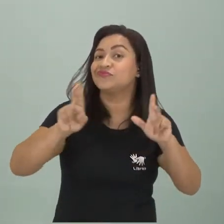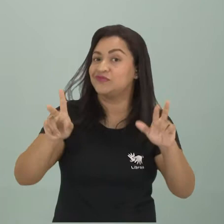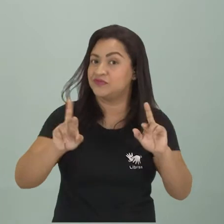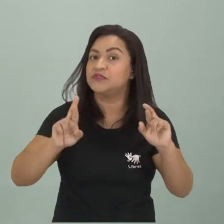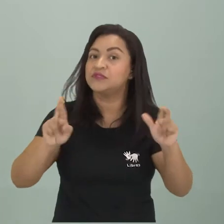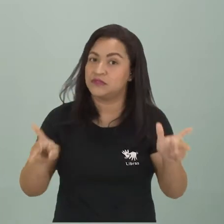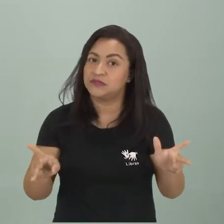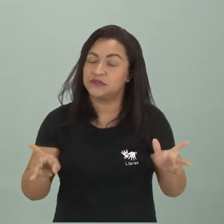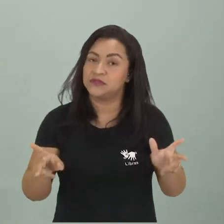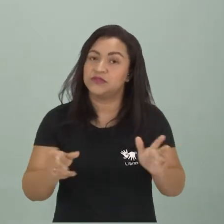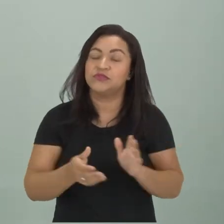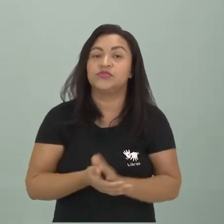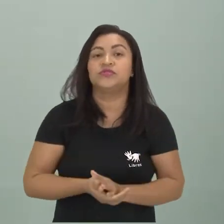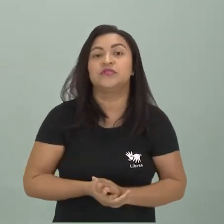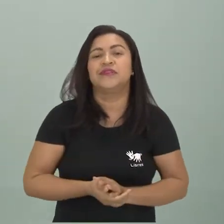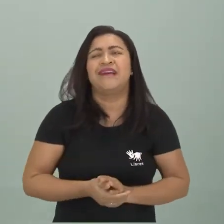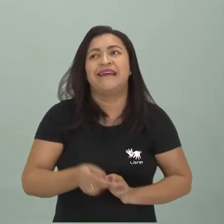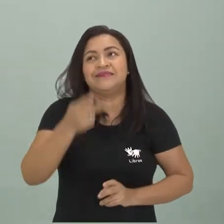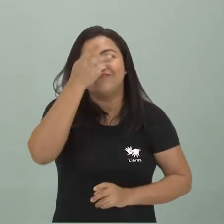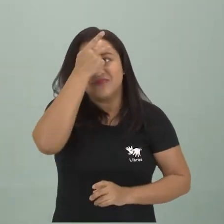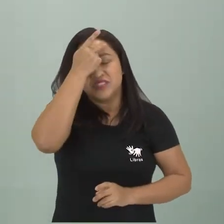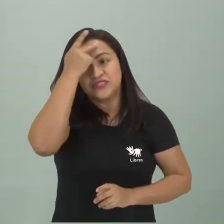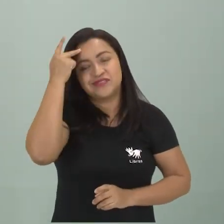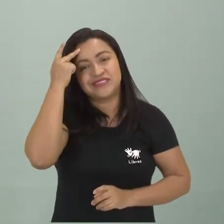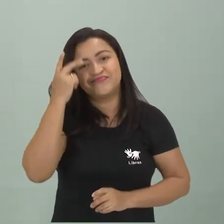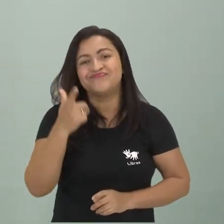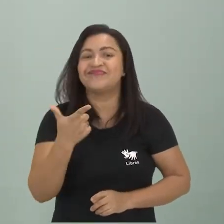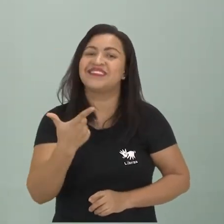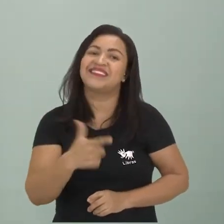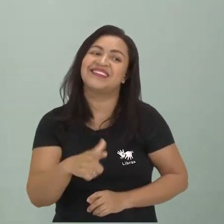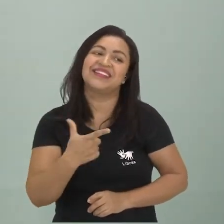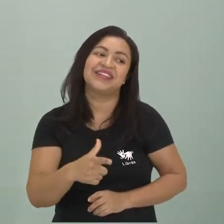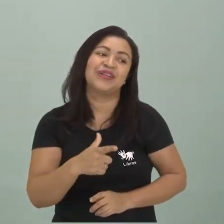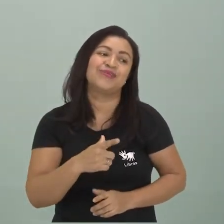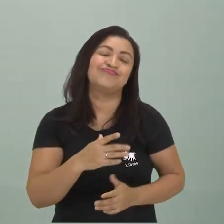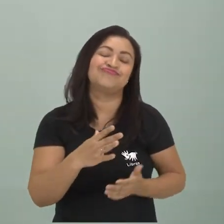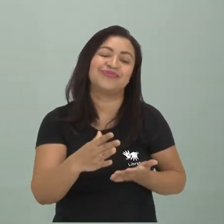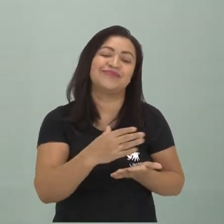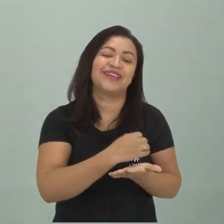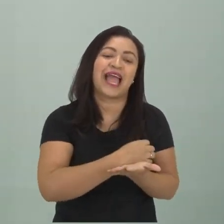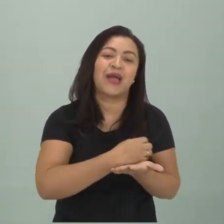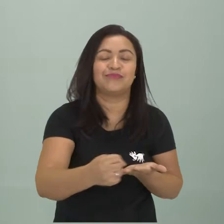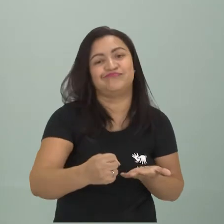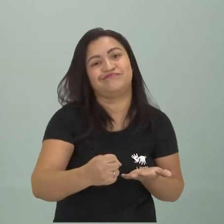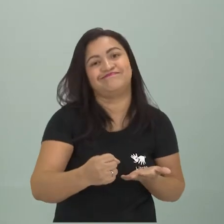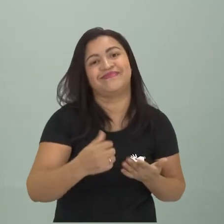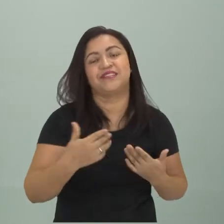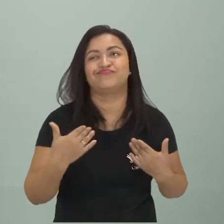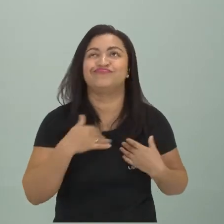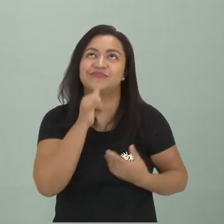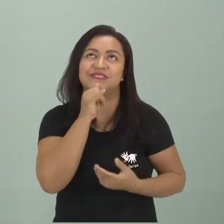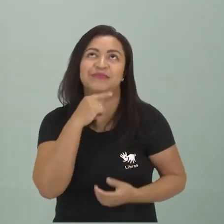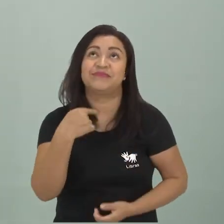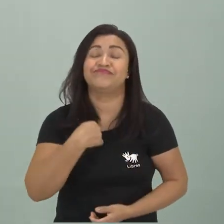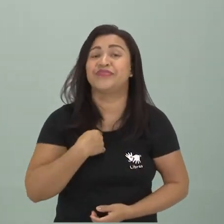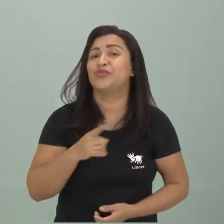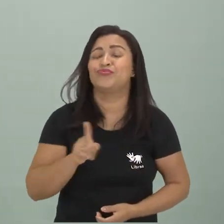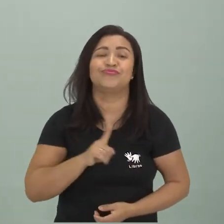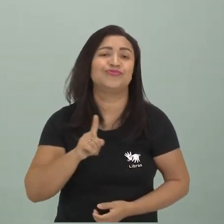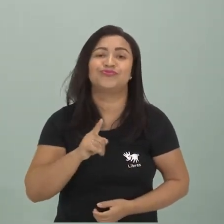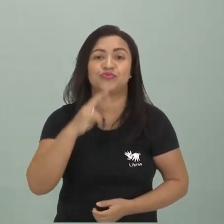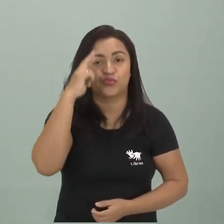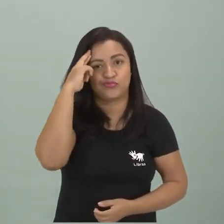aquelas pessoas que não têm a posse desses bens materiais. Eu não sou o dono da indústria. Eu não